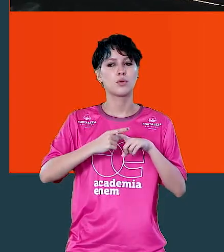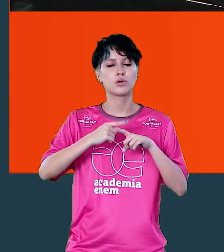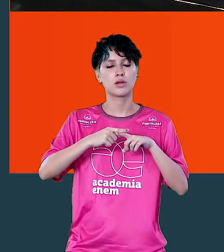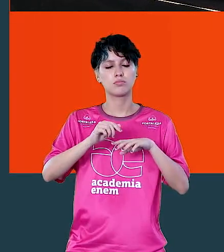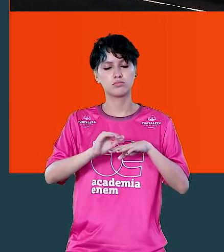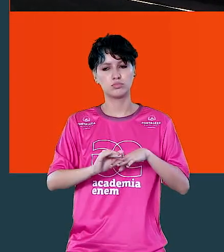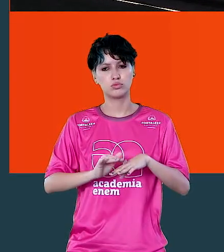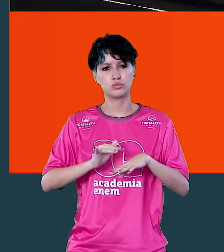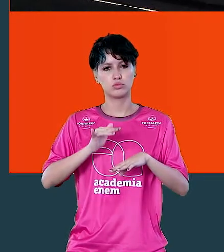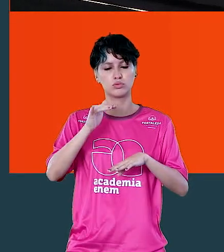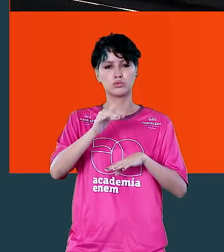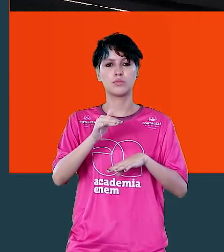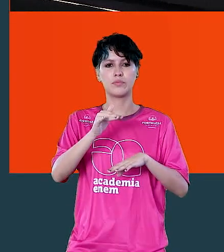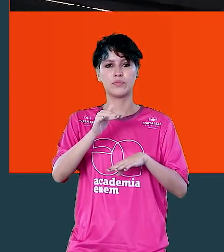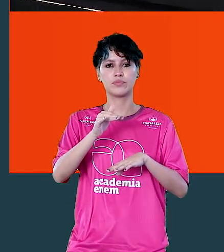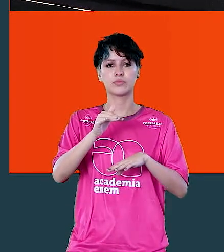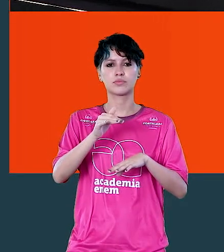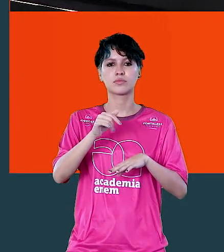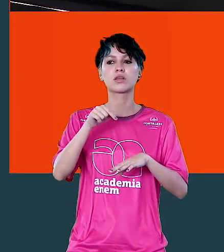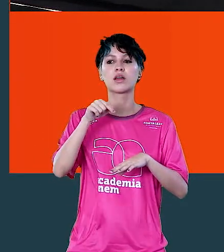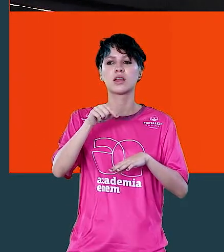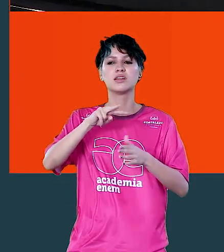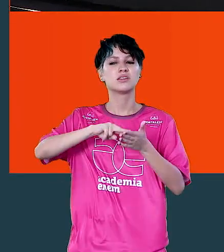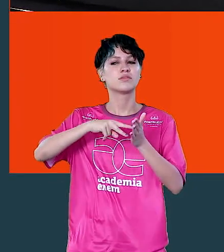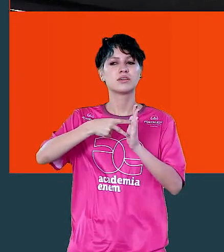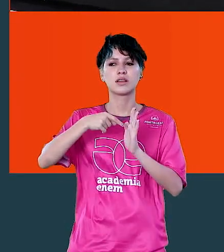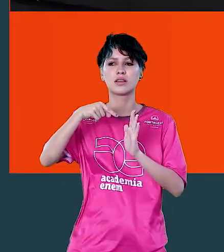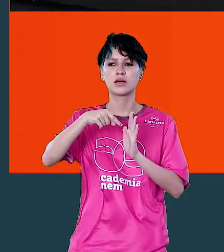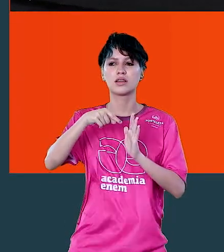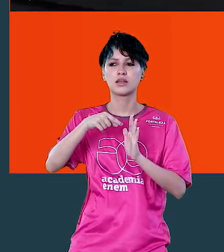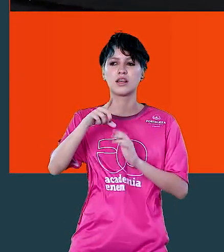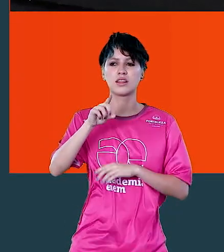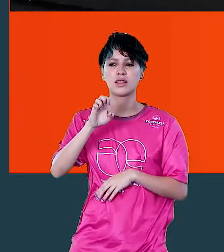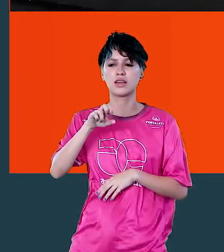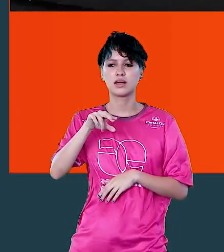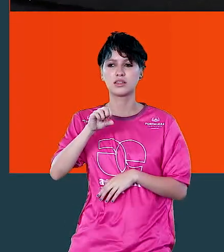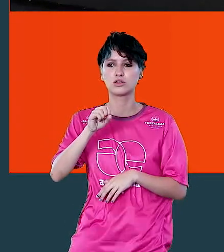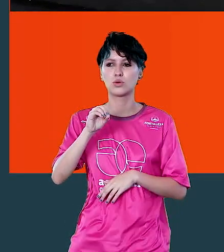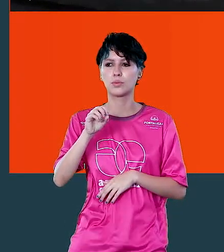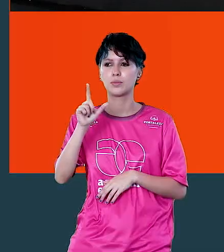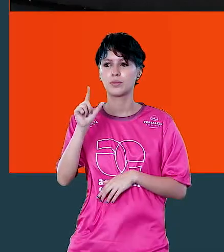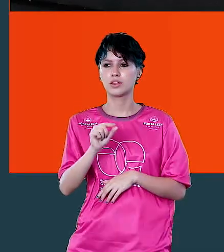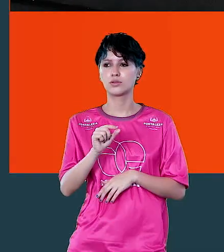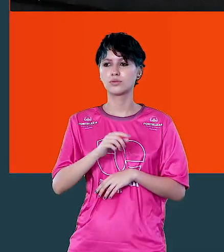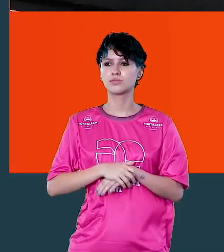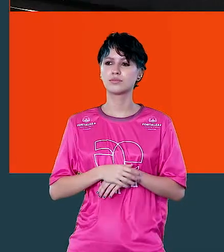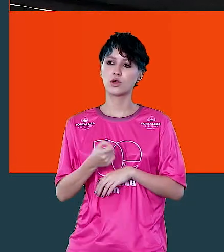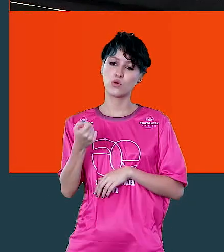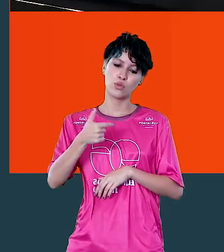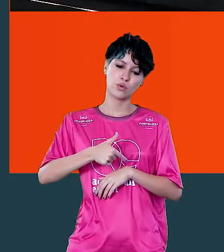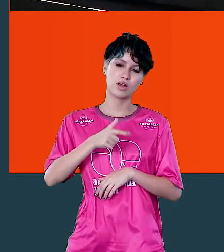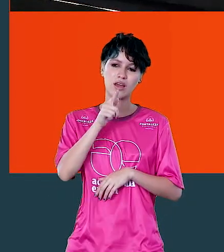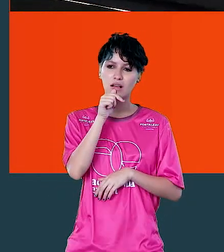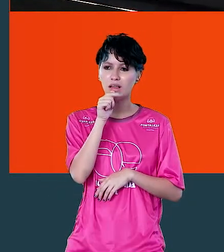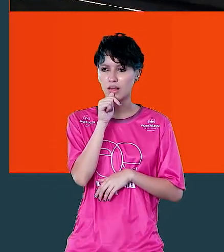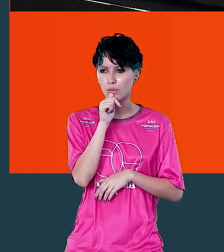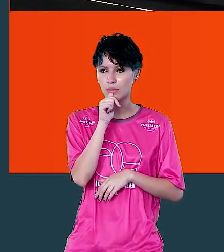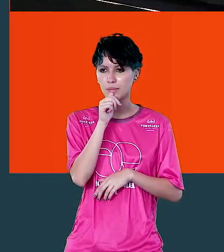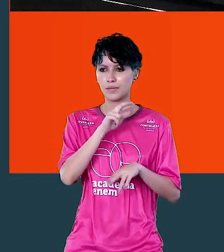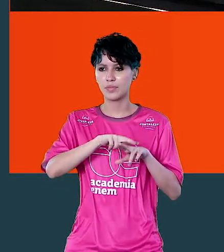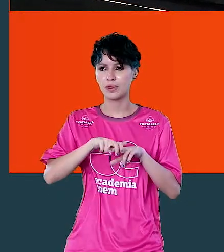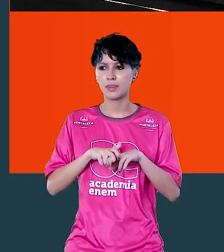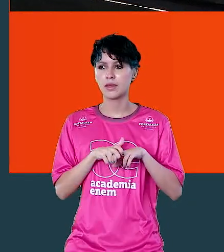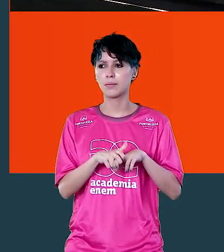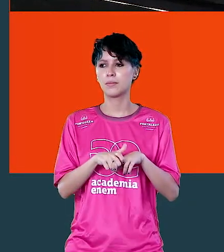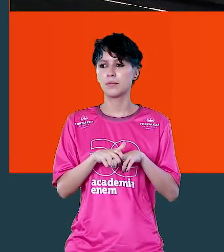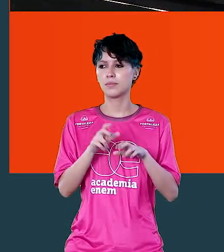todo componente que fica na parte de cima é menos denso. Então o óleo é menos denso que a água. Por isso que a gente vai falar disso aqui nas